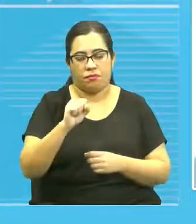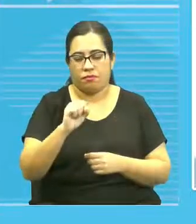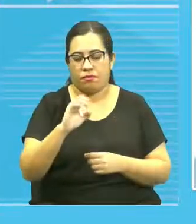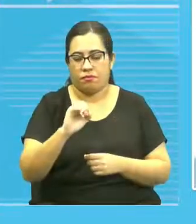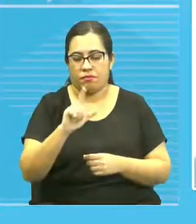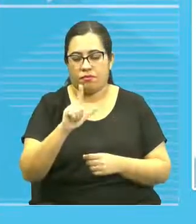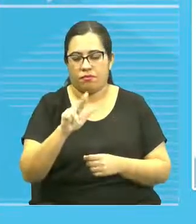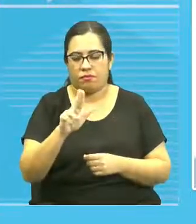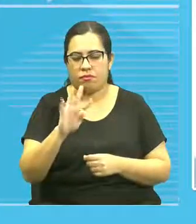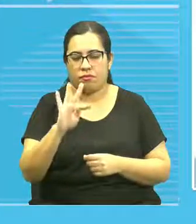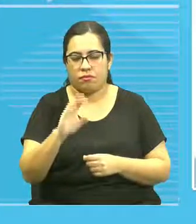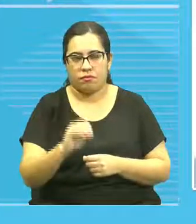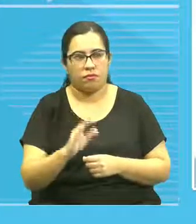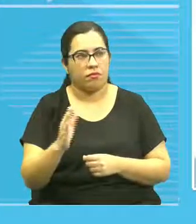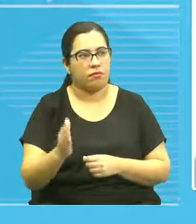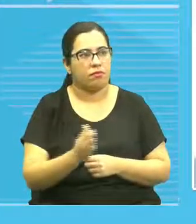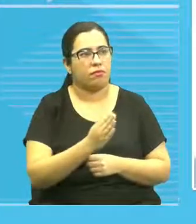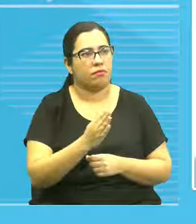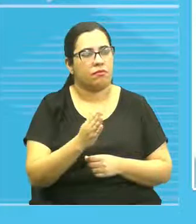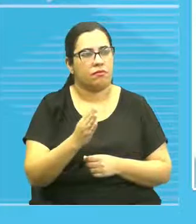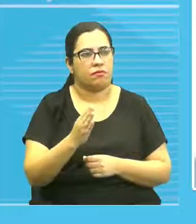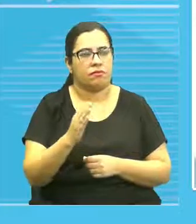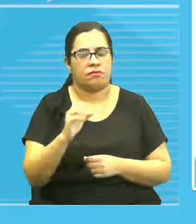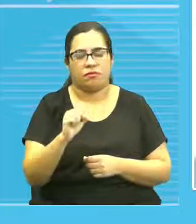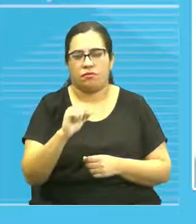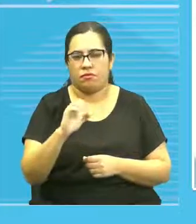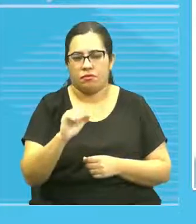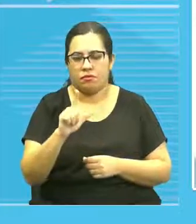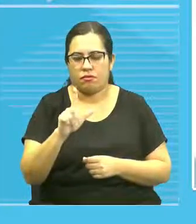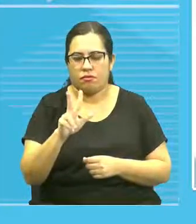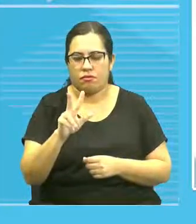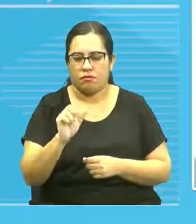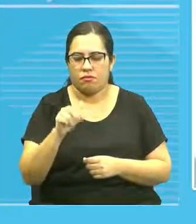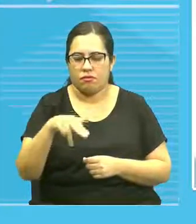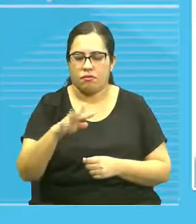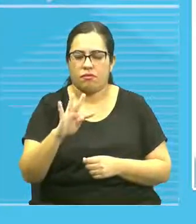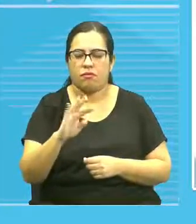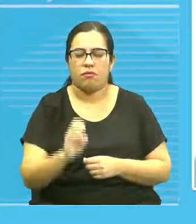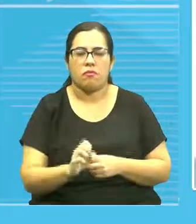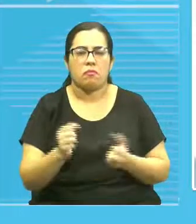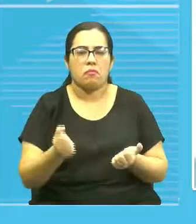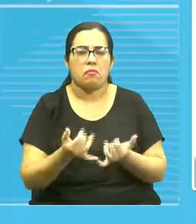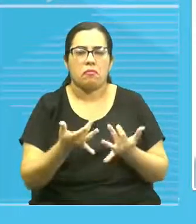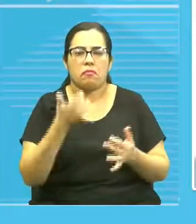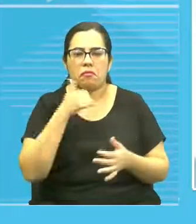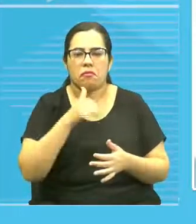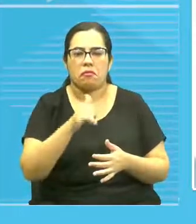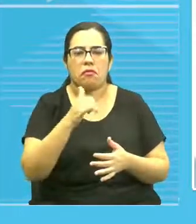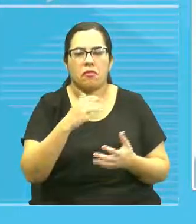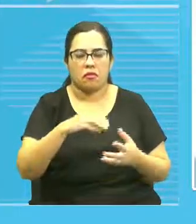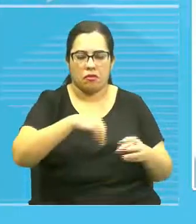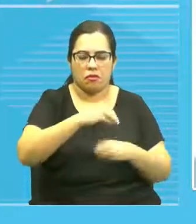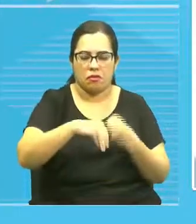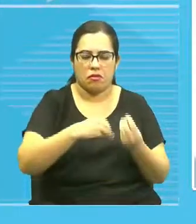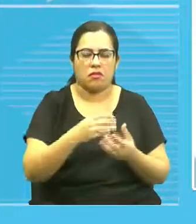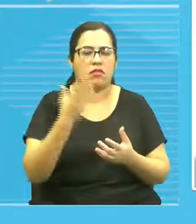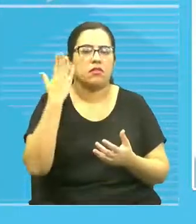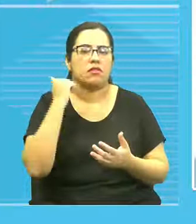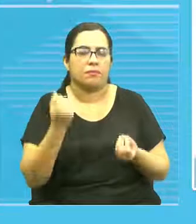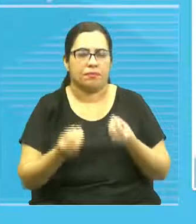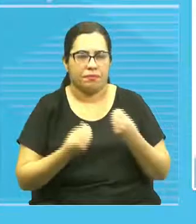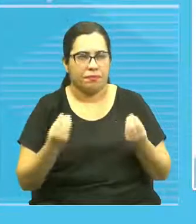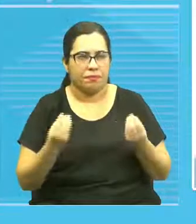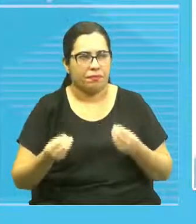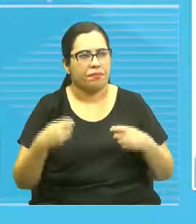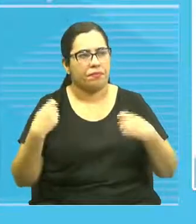e as etapas para você determinar a energia envolvida é justamente